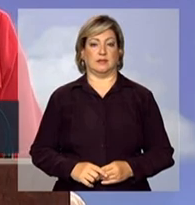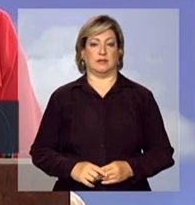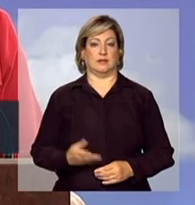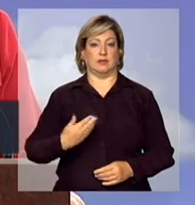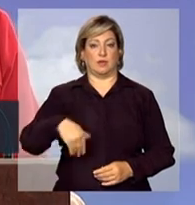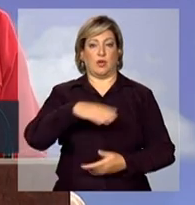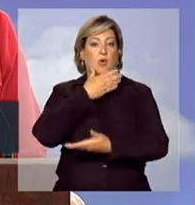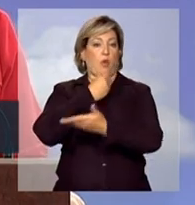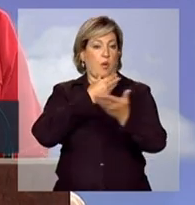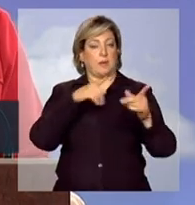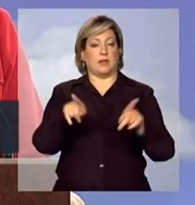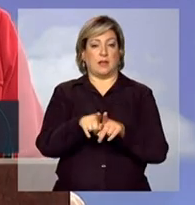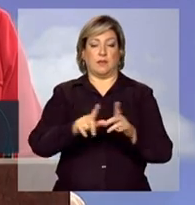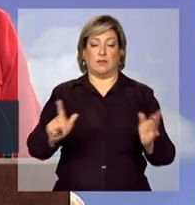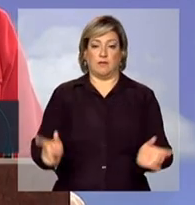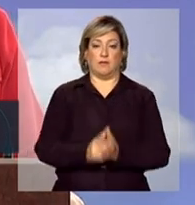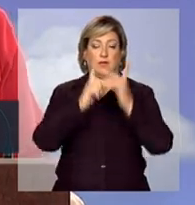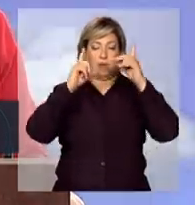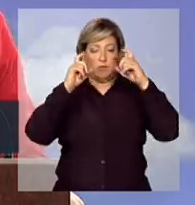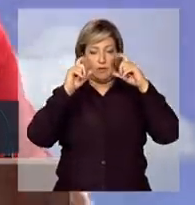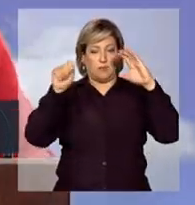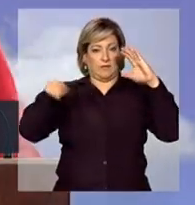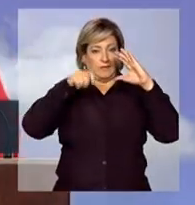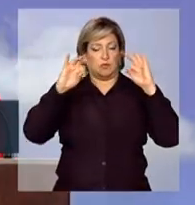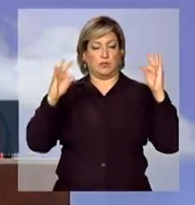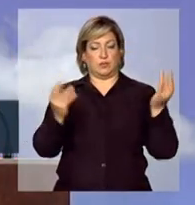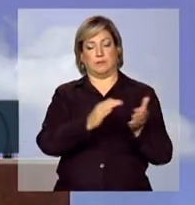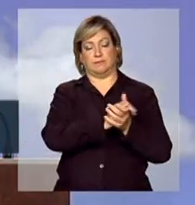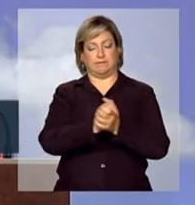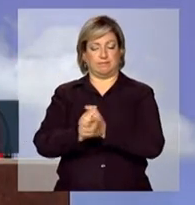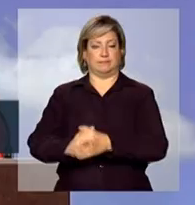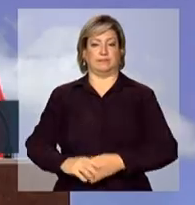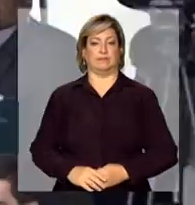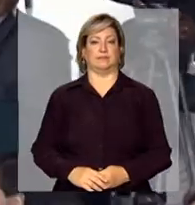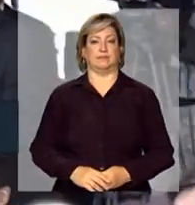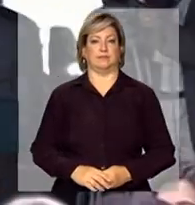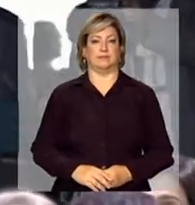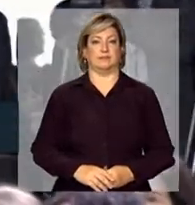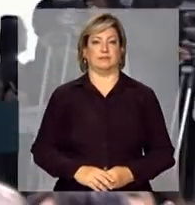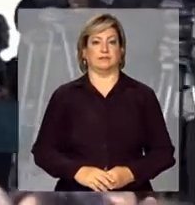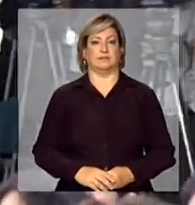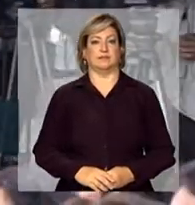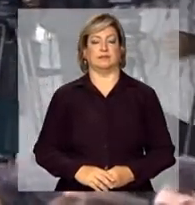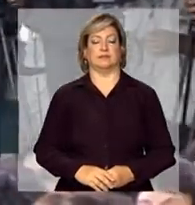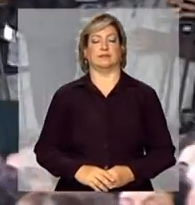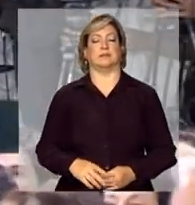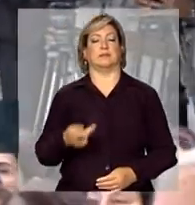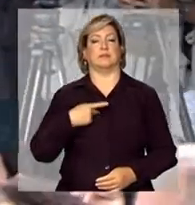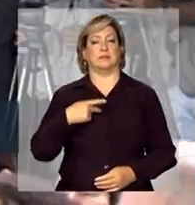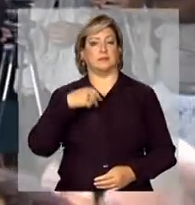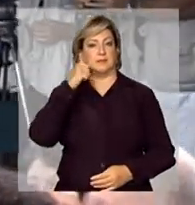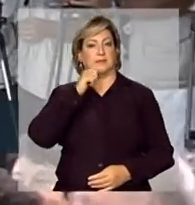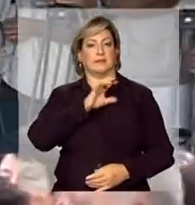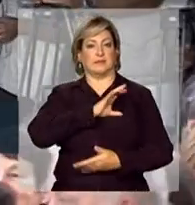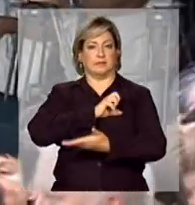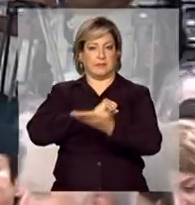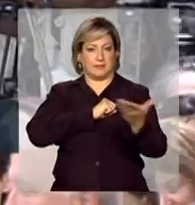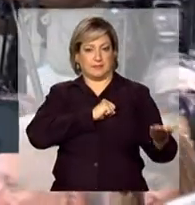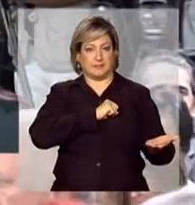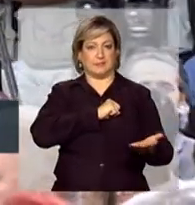senhores jornalistas fotógrafos e cinegrafistas e Olá minhas queridas